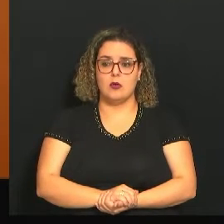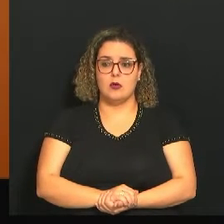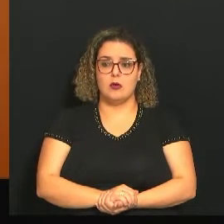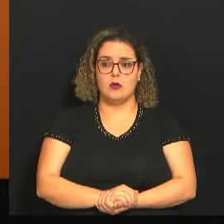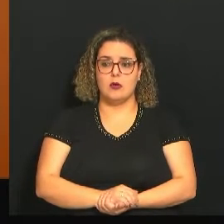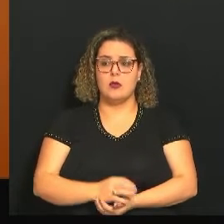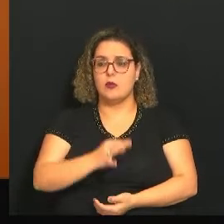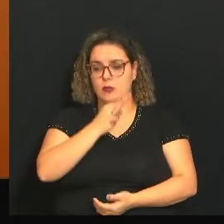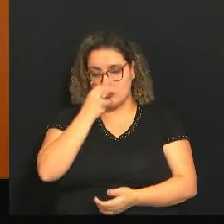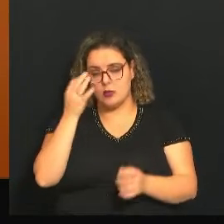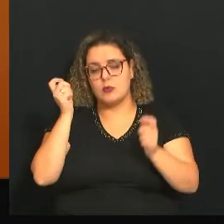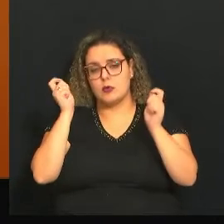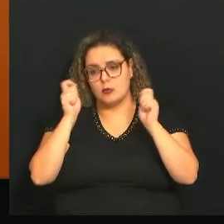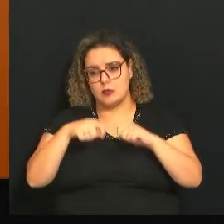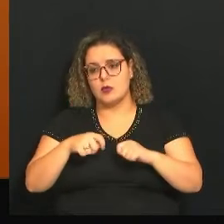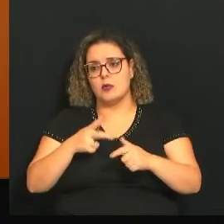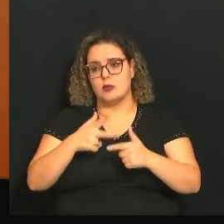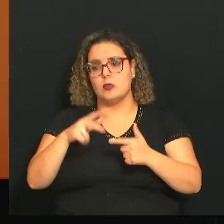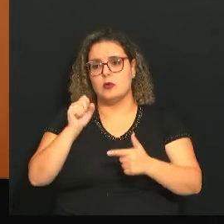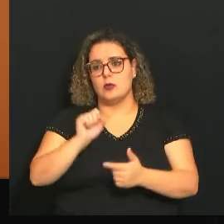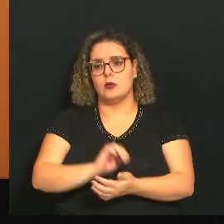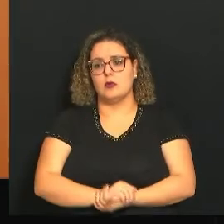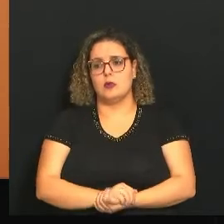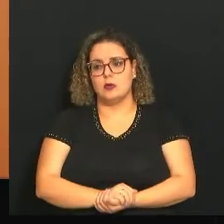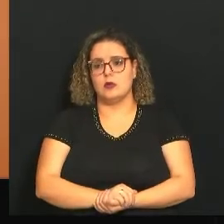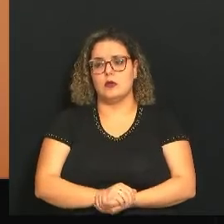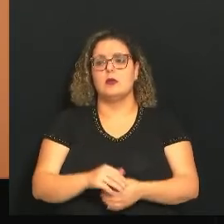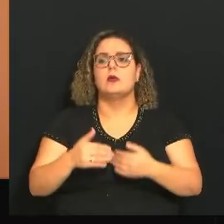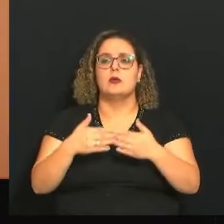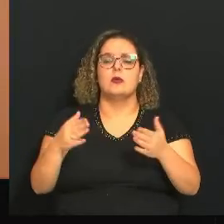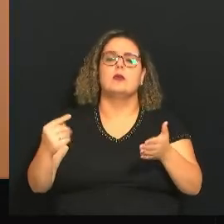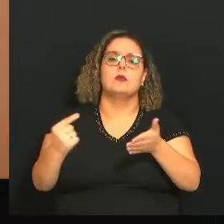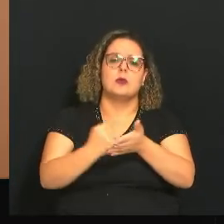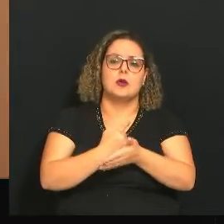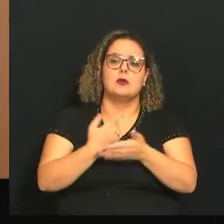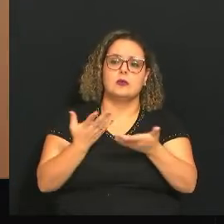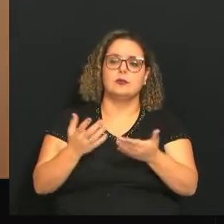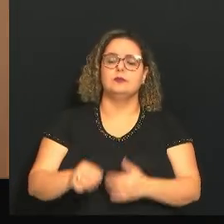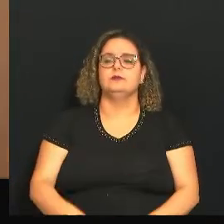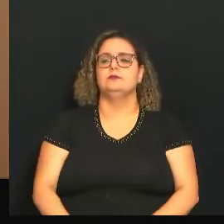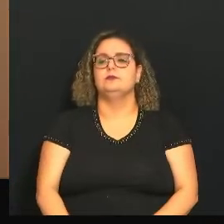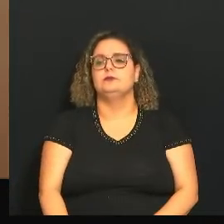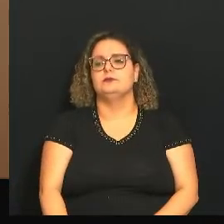perfeitamente possível conquistar isso. Eu fico aberto a perguntas aí, Guida.